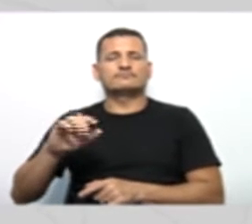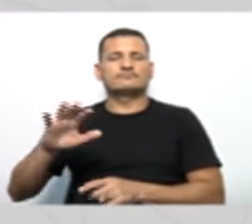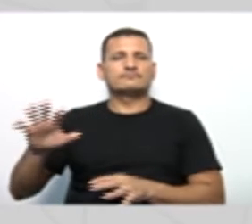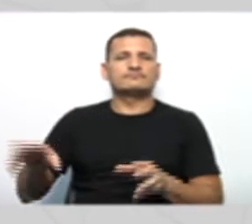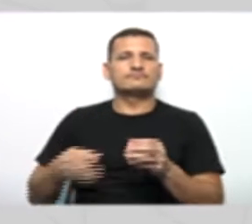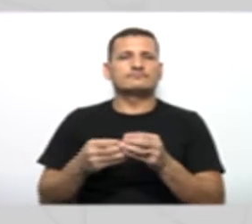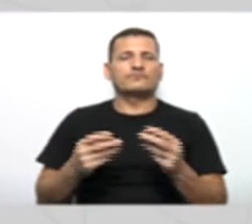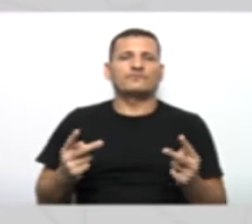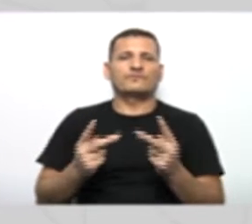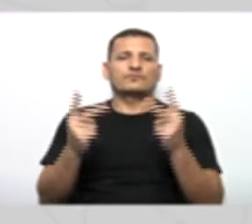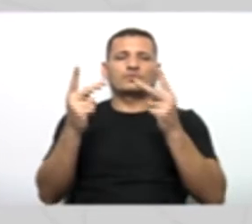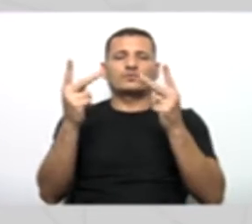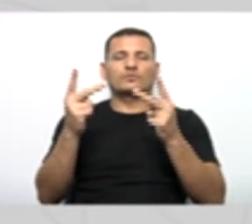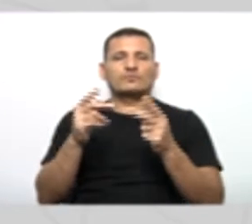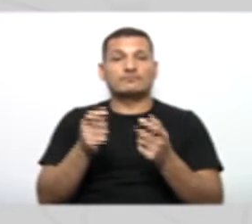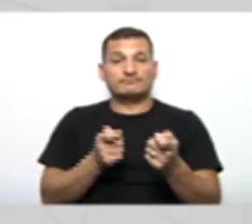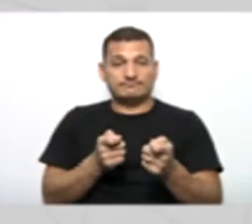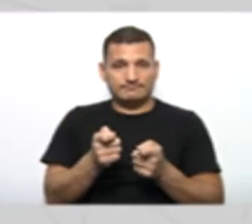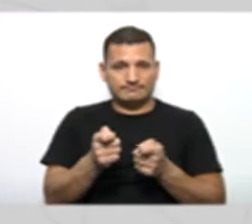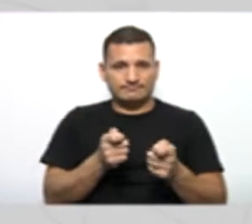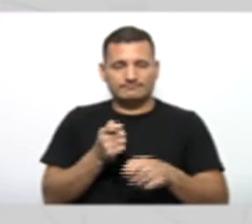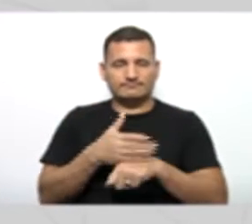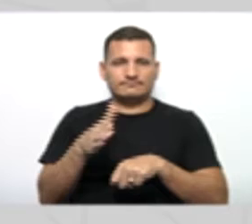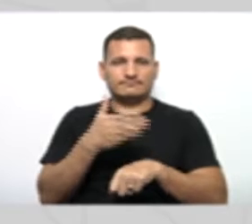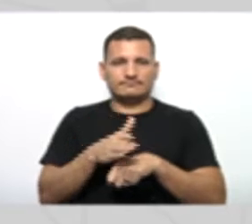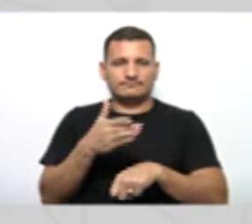com práticas sustentáveis.